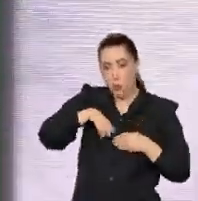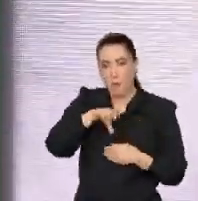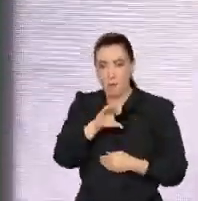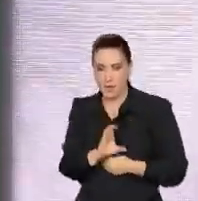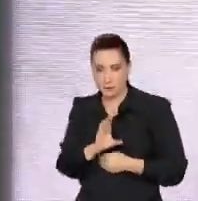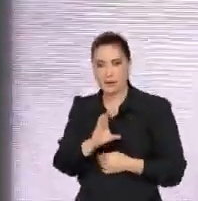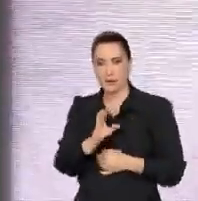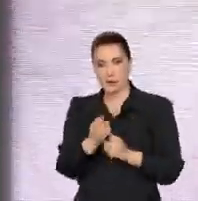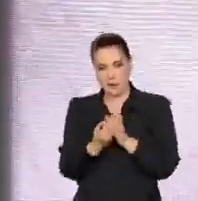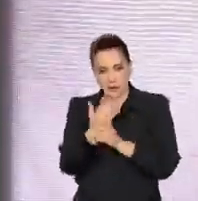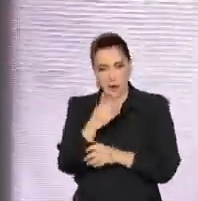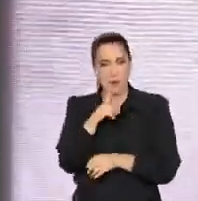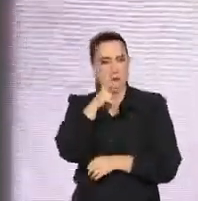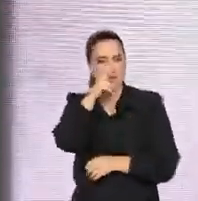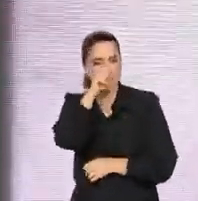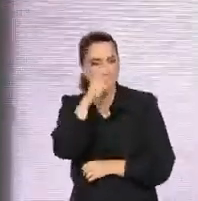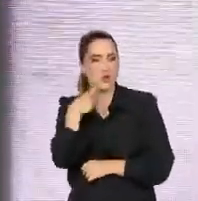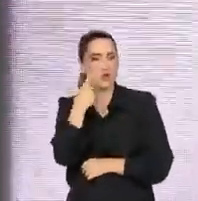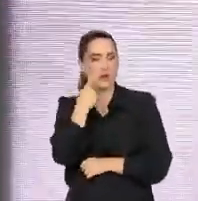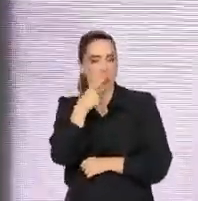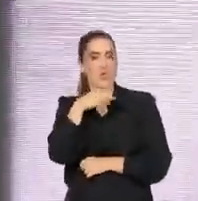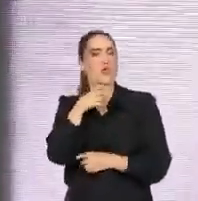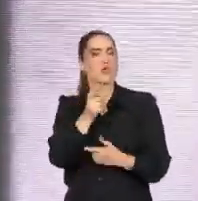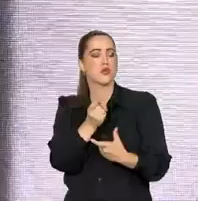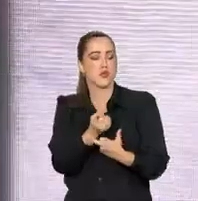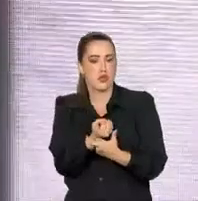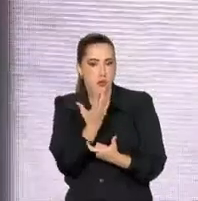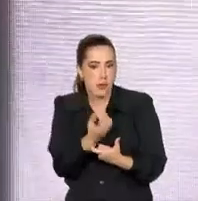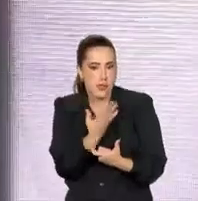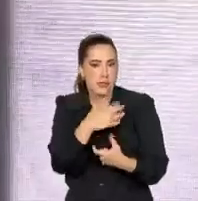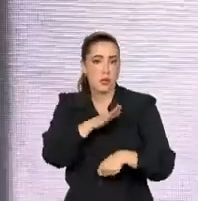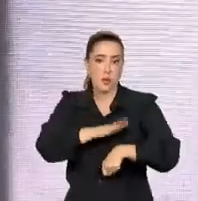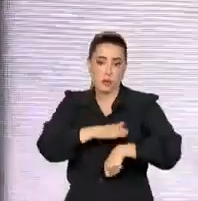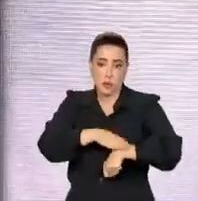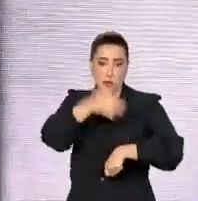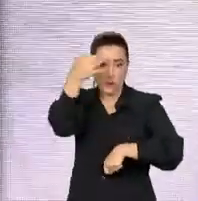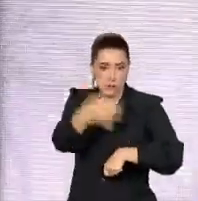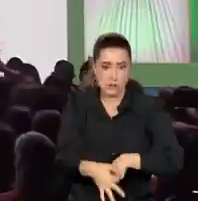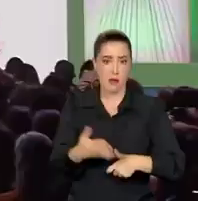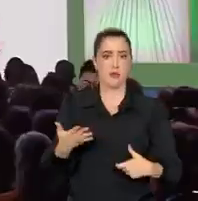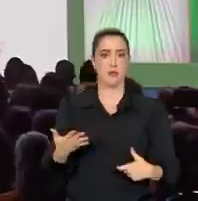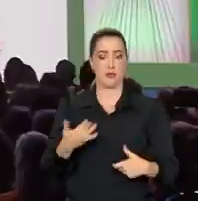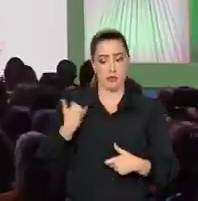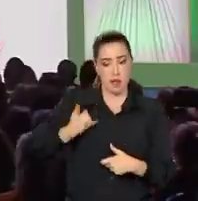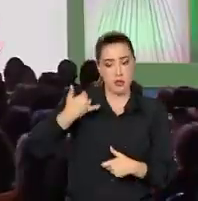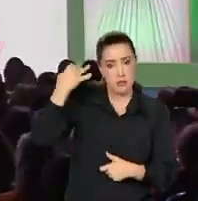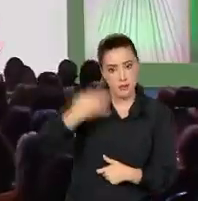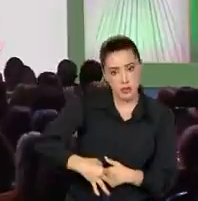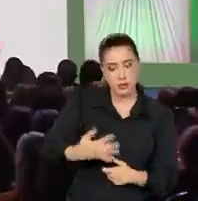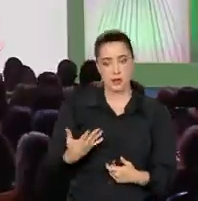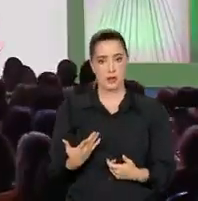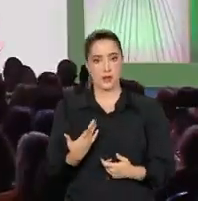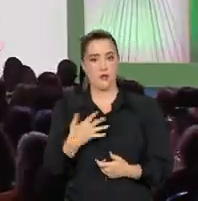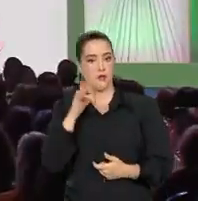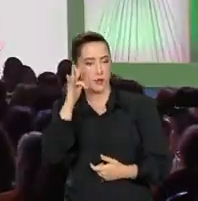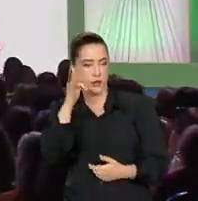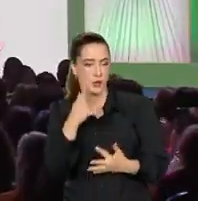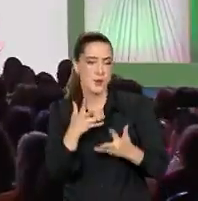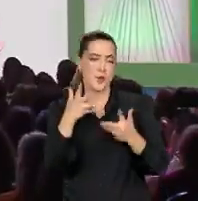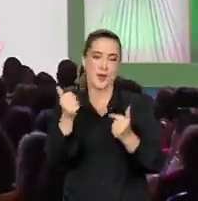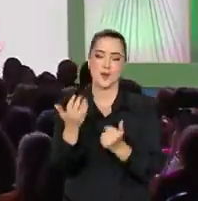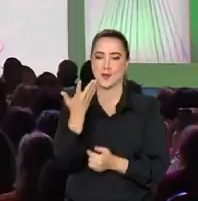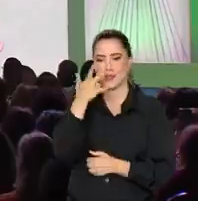forte política de alfabetização na idade certa nesse país, garantindo um futuro melhor para nossas crianças e para os nossos